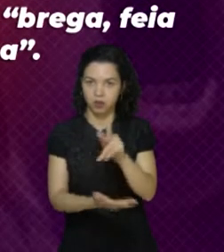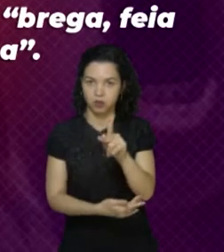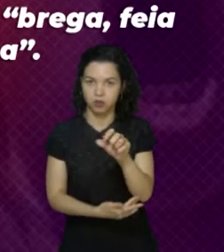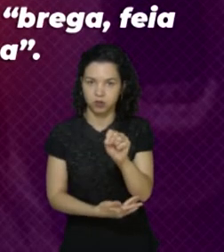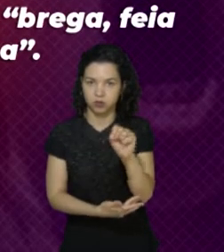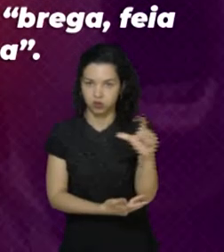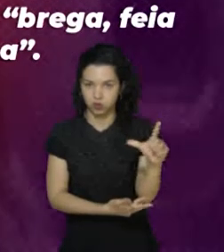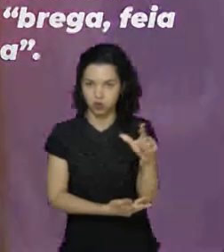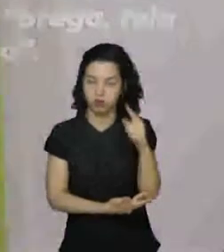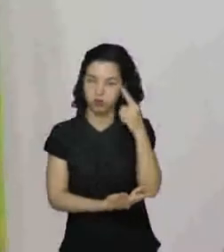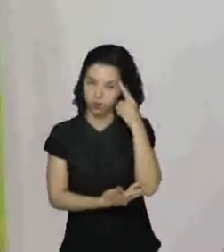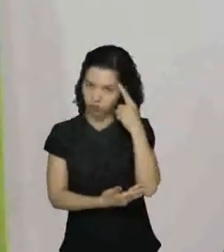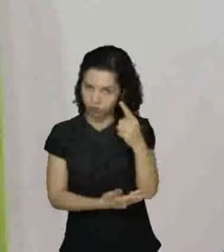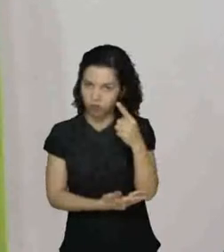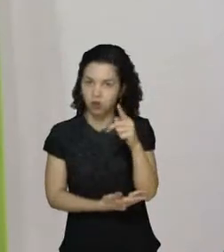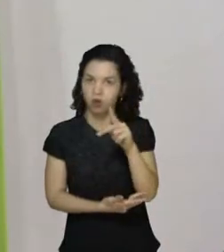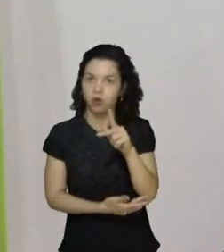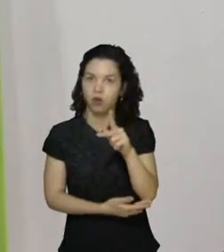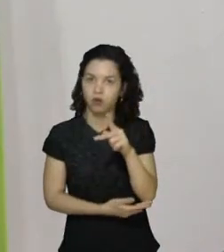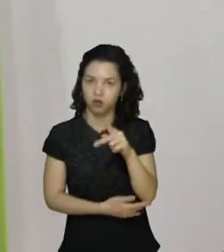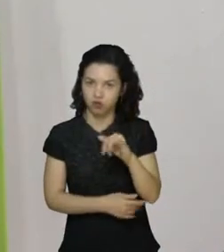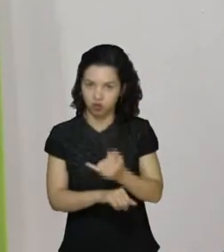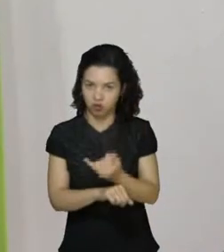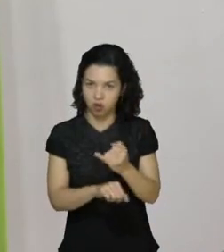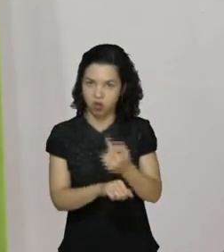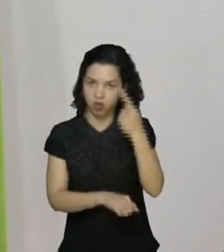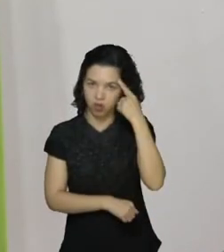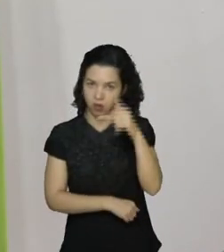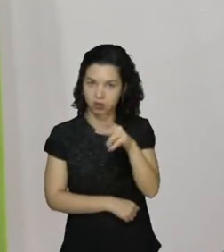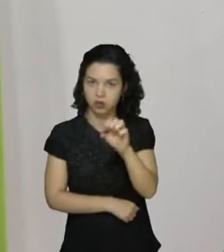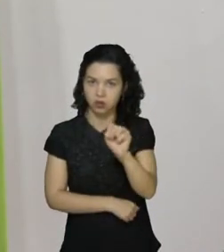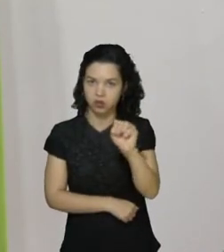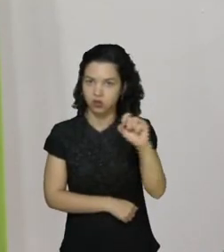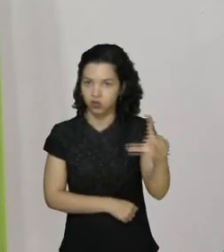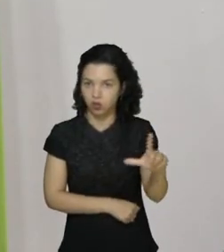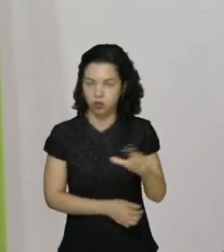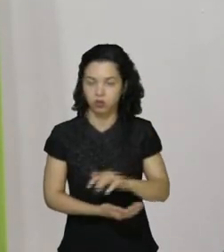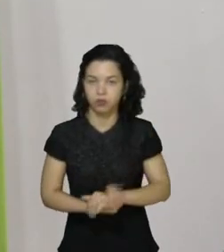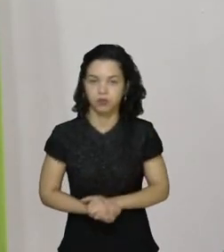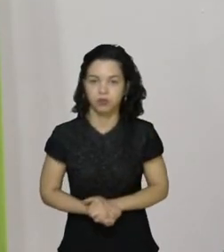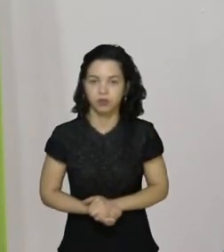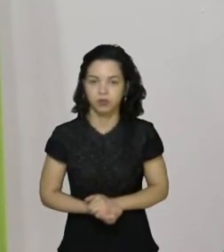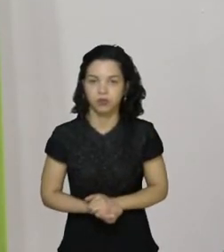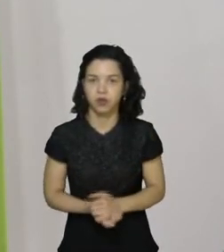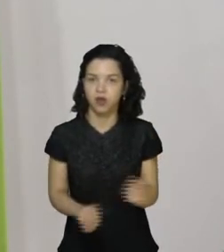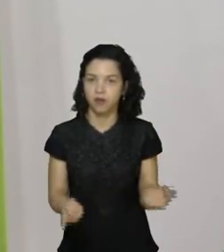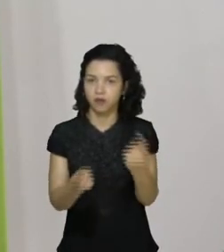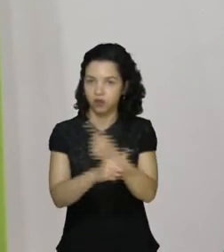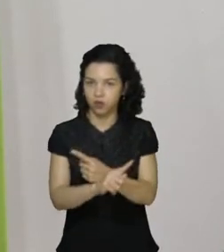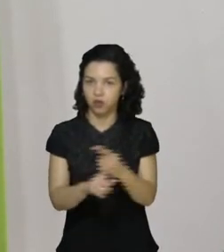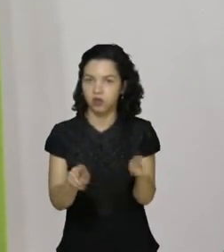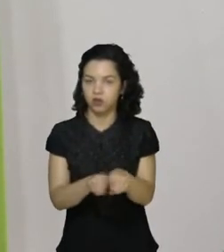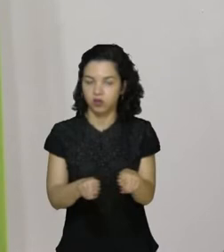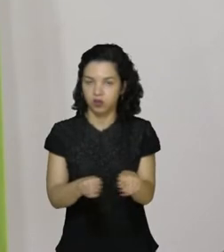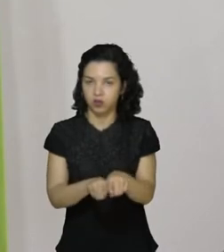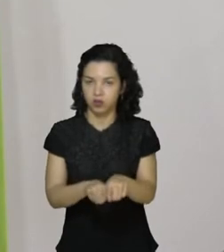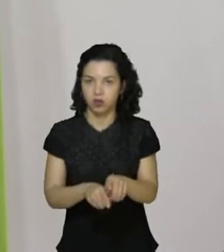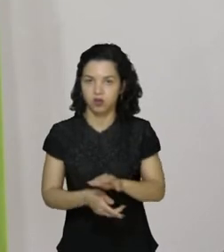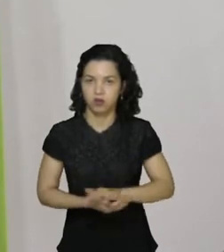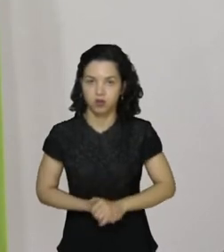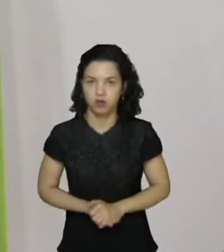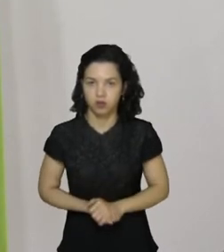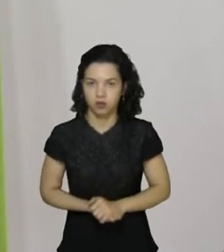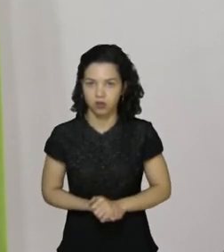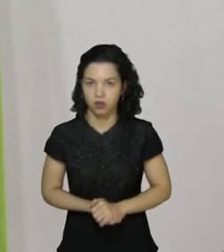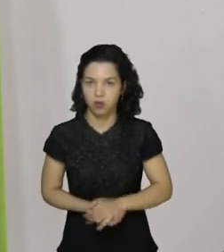Joinville, lembre-se sempre do pessoal, tá bom? Não esqueça do pessoal. E inverteu a narrativa, coloca mais uma imagem para nós. A professora